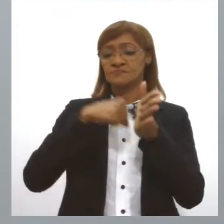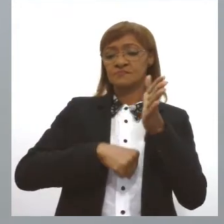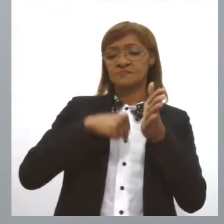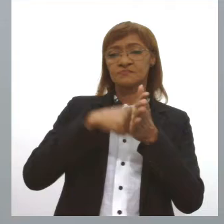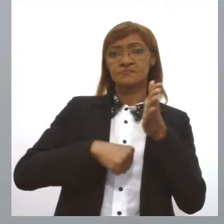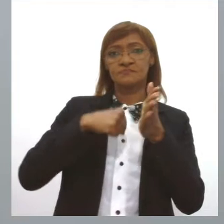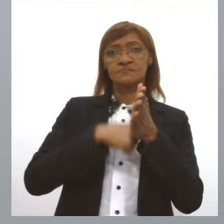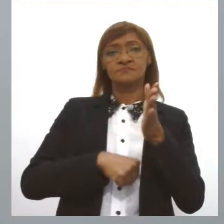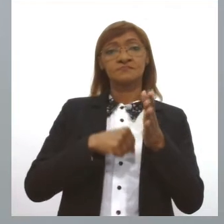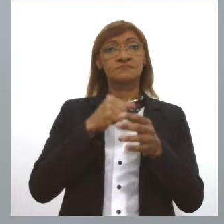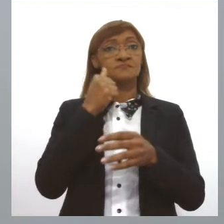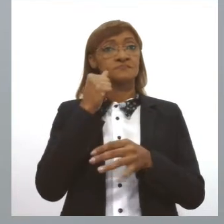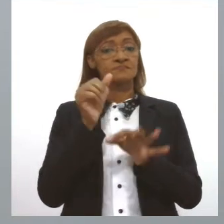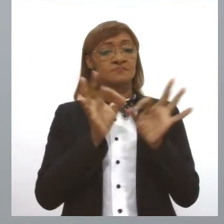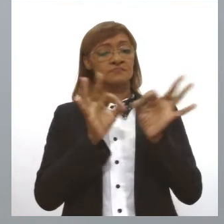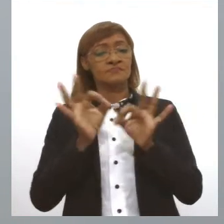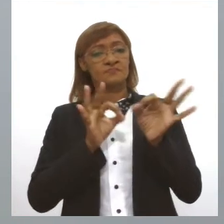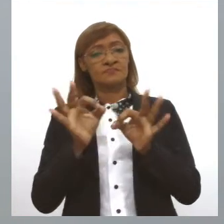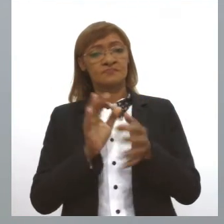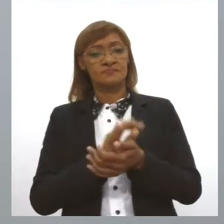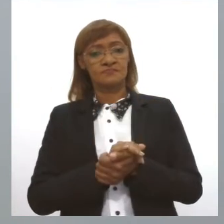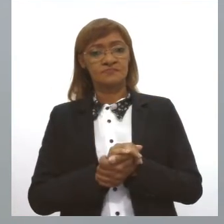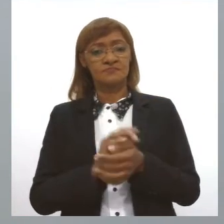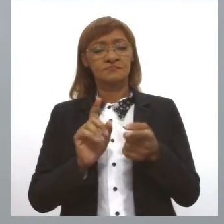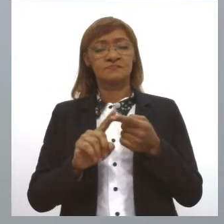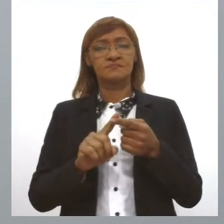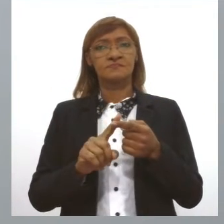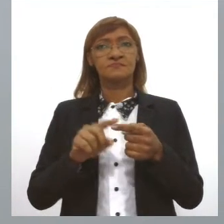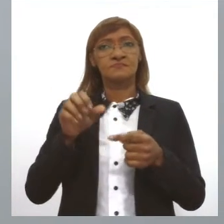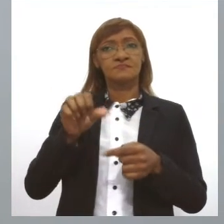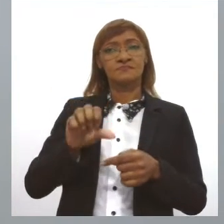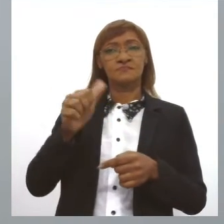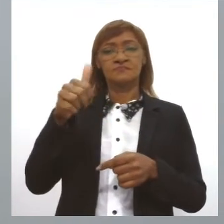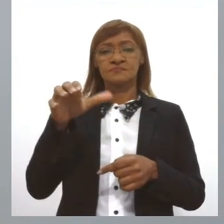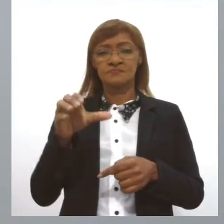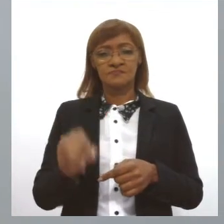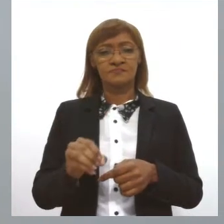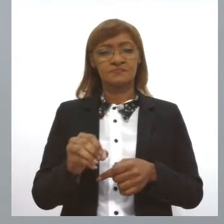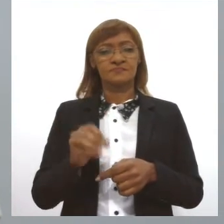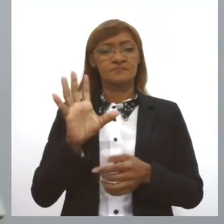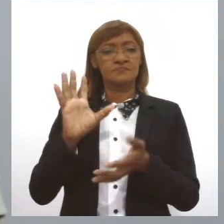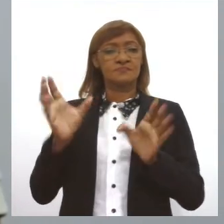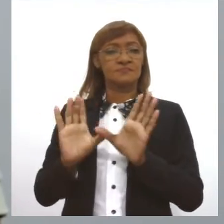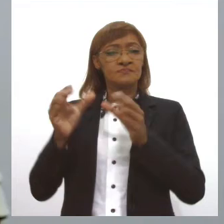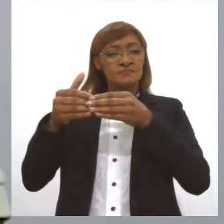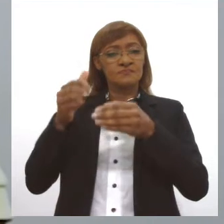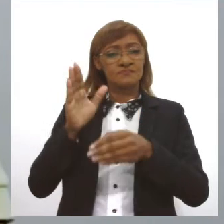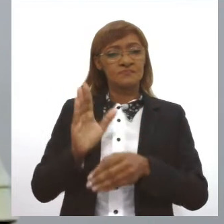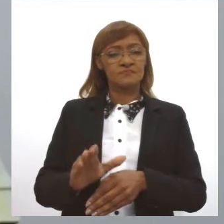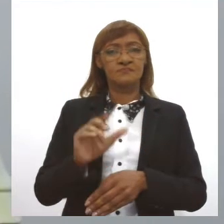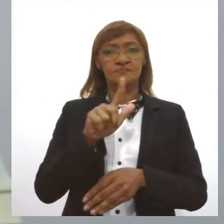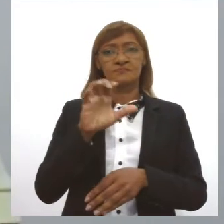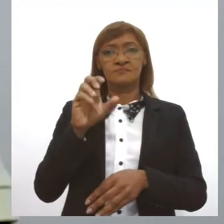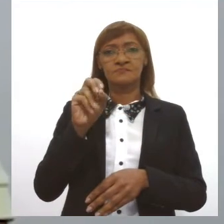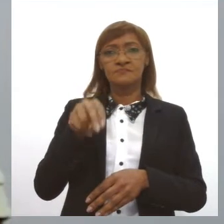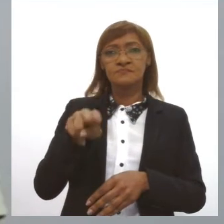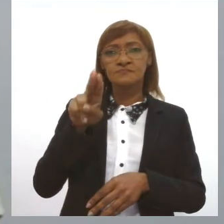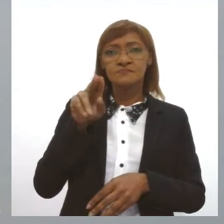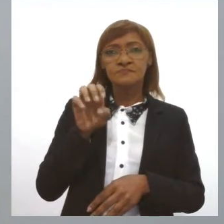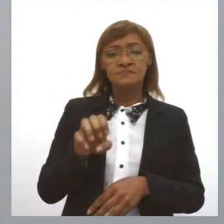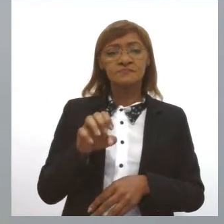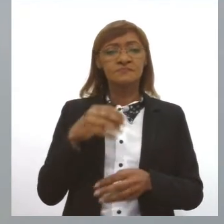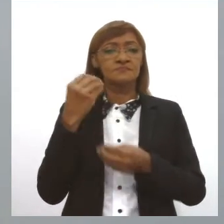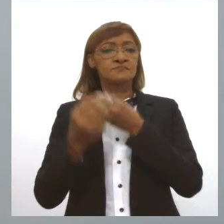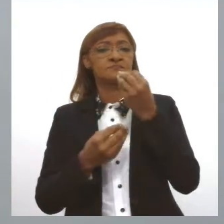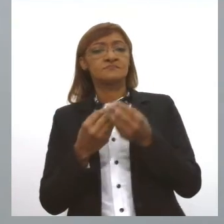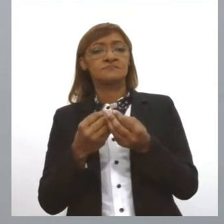organizados. Entre eles, a criação em 1910 do Partido Republicano Feminino, sob a liderança de Leonilda Dalton, e em 1922